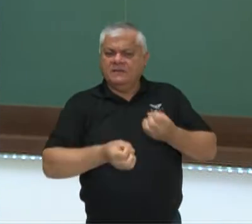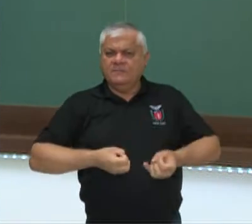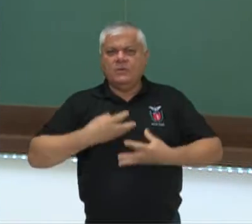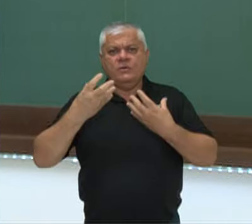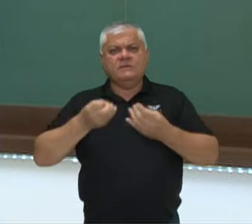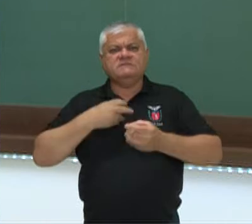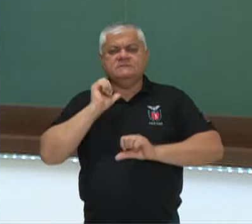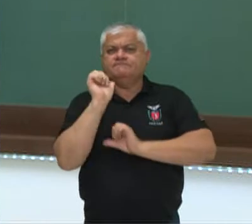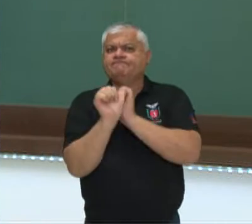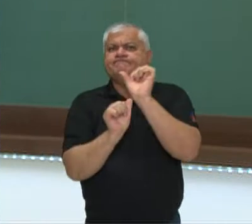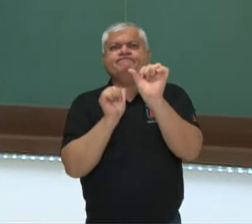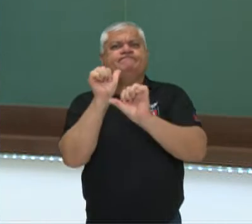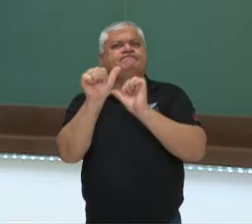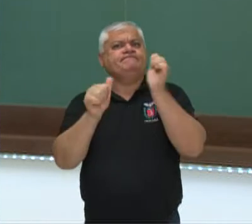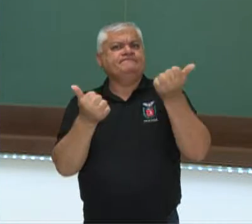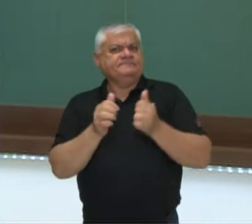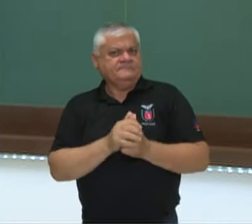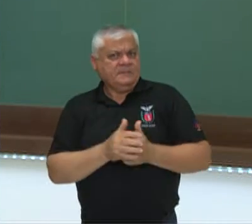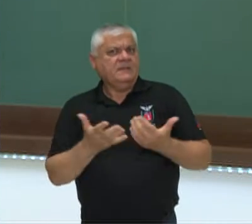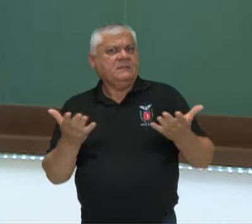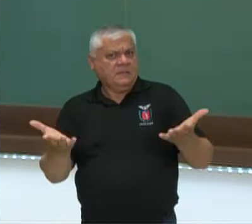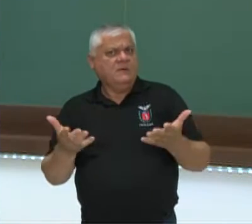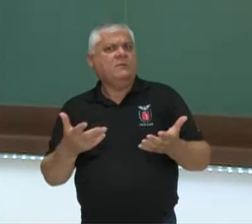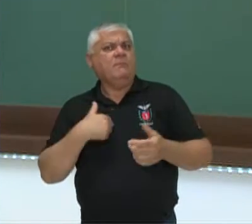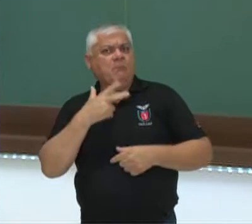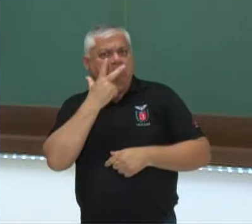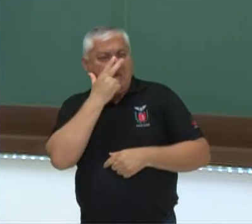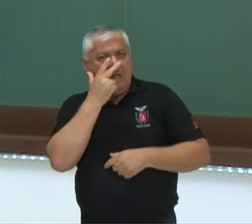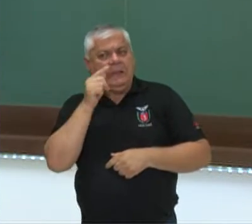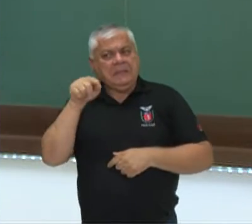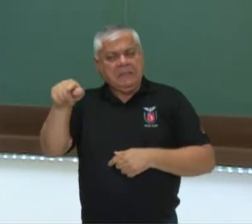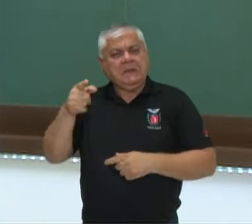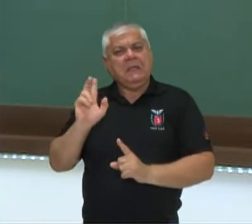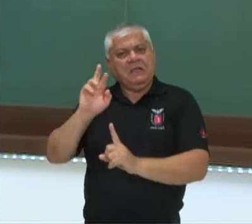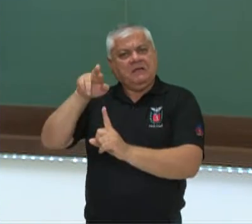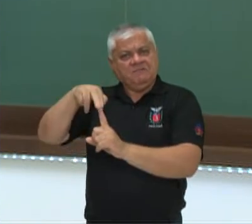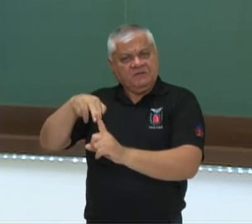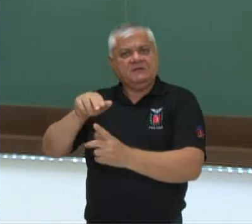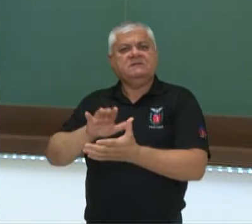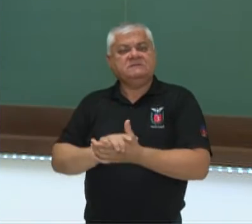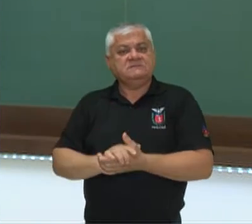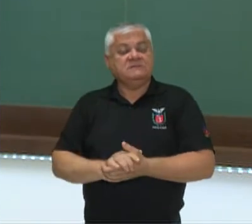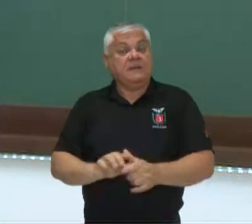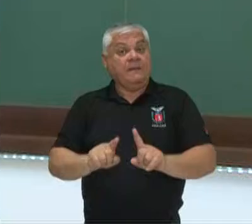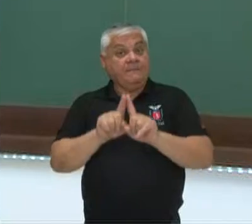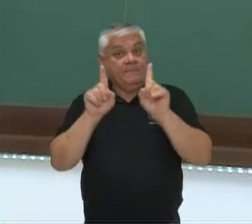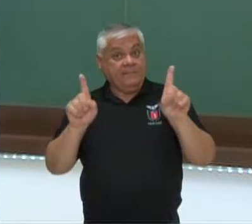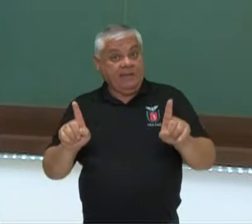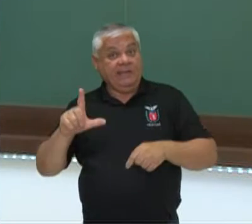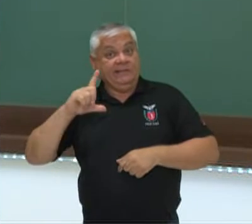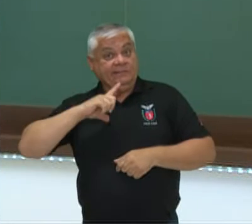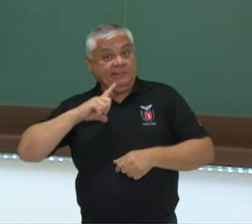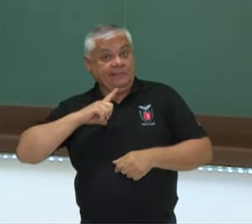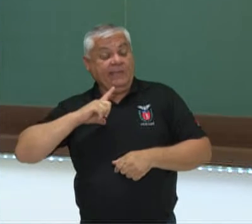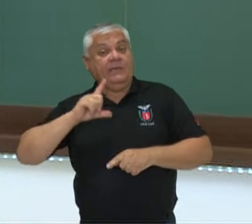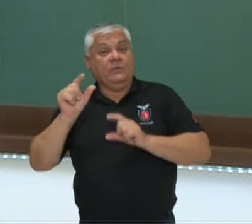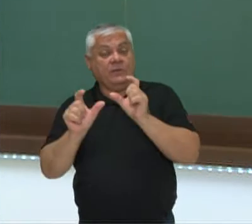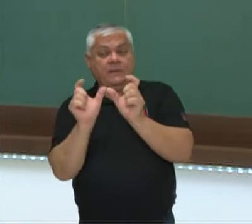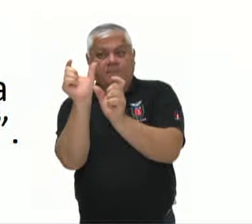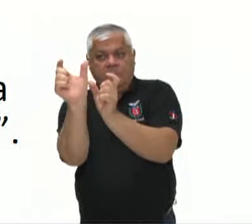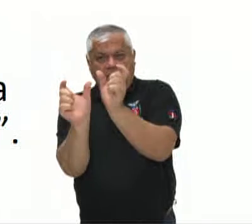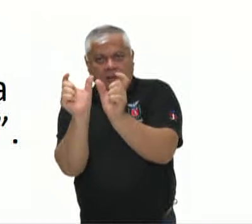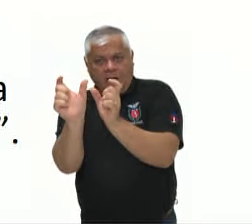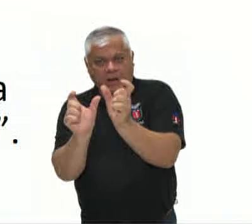20 com os heróicos do modernismo vão conseguir retratar. Mas aqui nós temos a manutenção de elementos